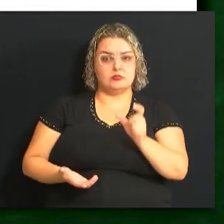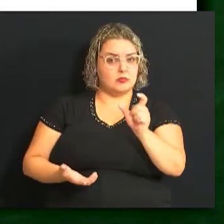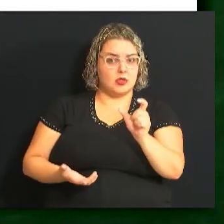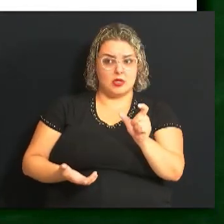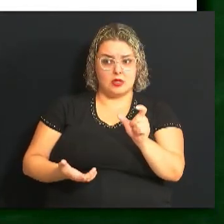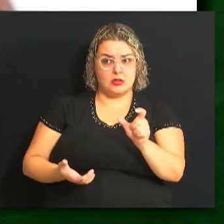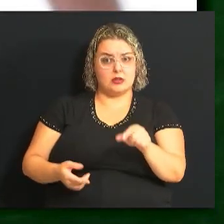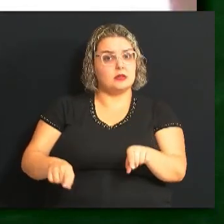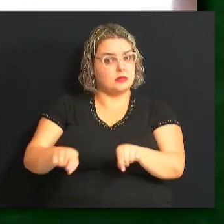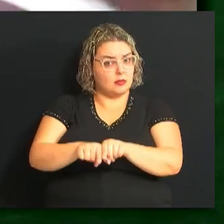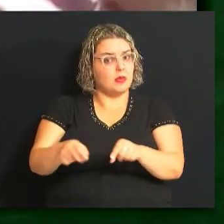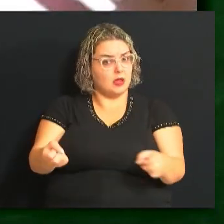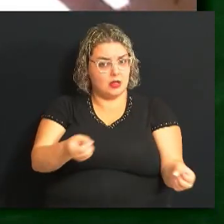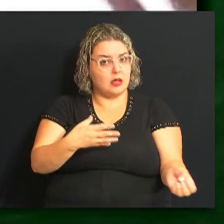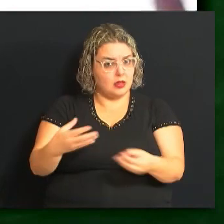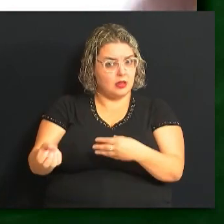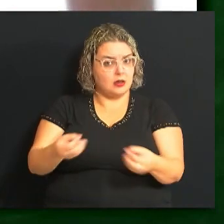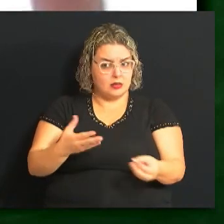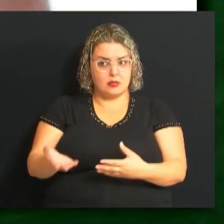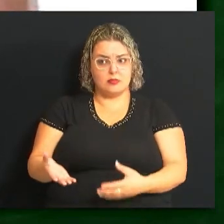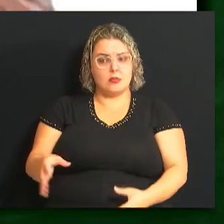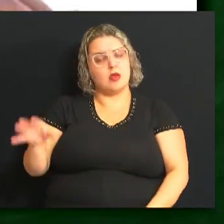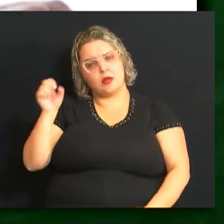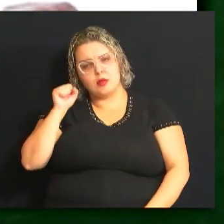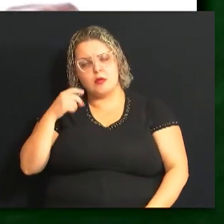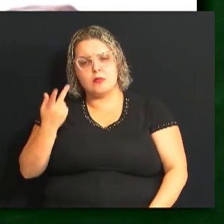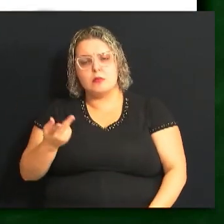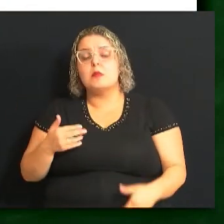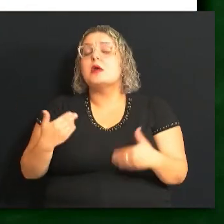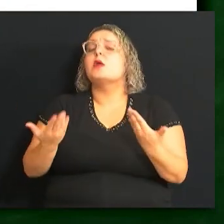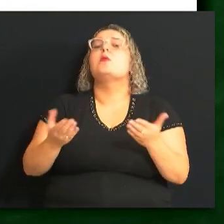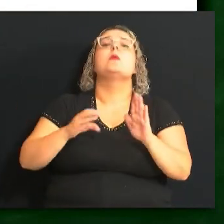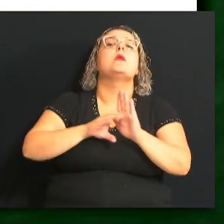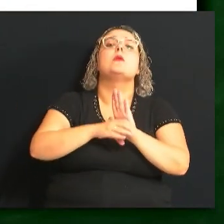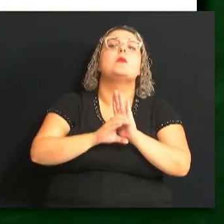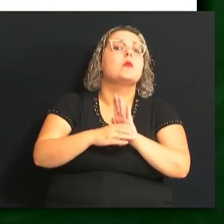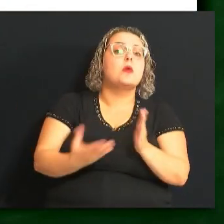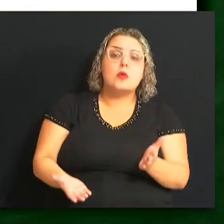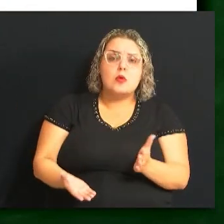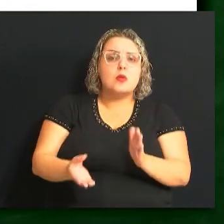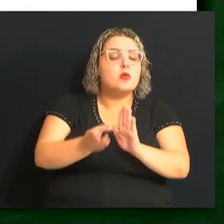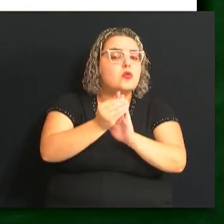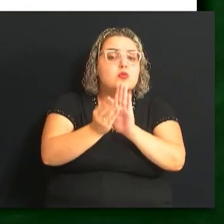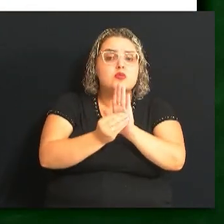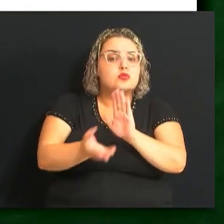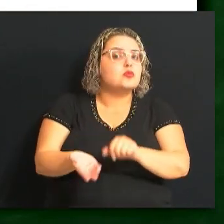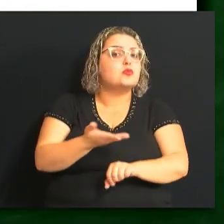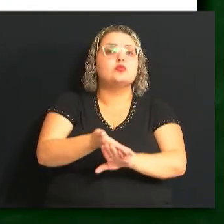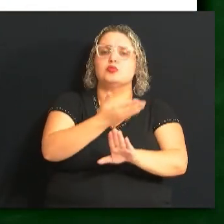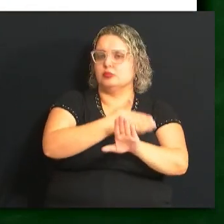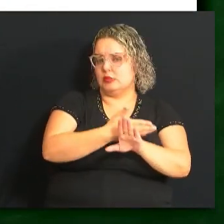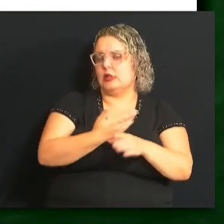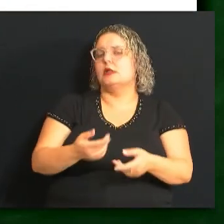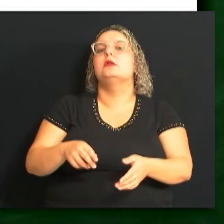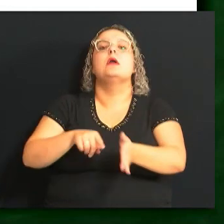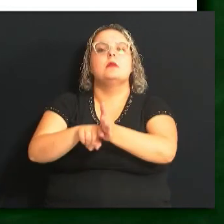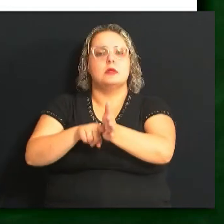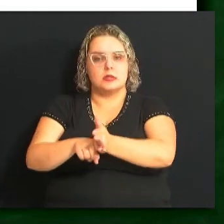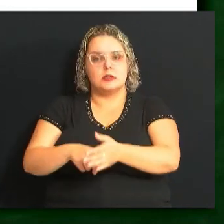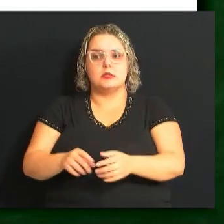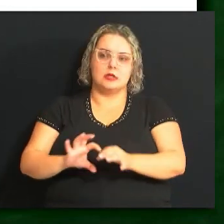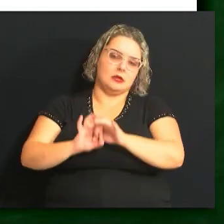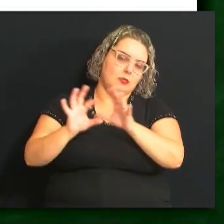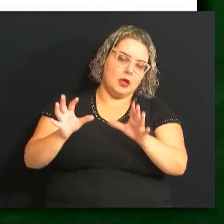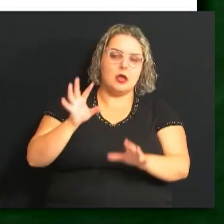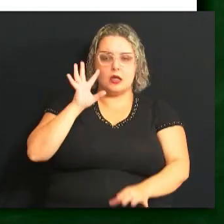era uma novidade. Então, escuta-se muito falar, mas qual é o conceito por trás disso? Então, a pesquisa possibilita essa compreensão, né? E